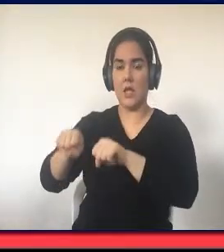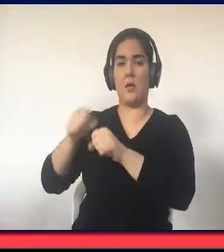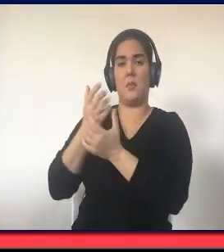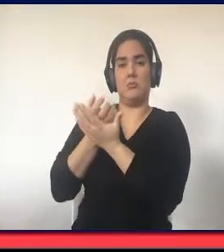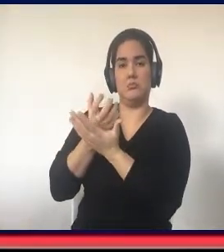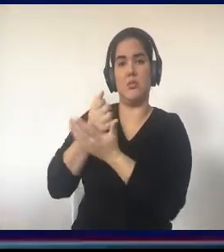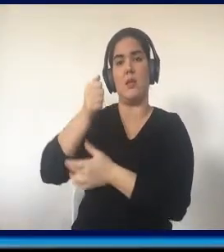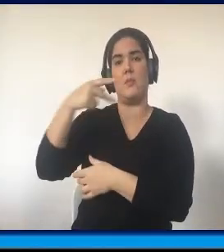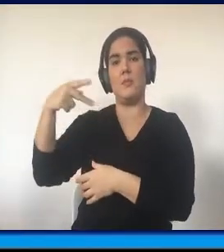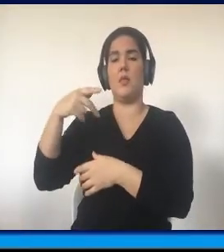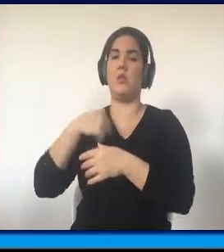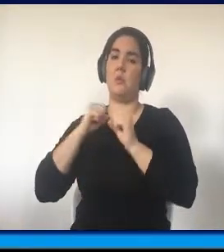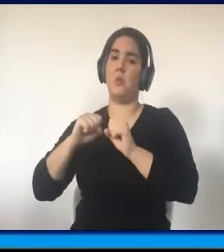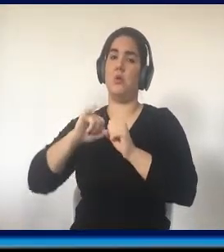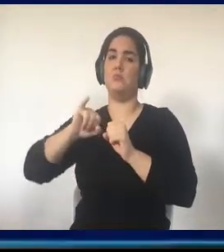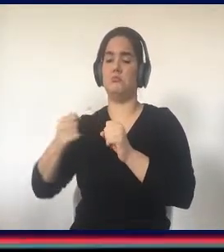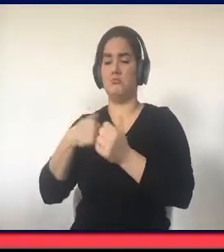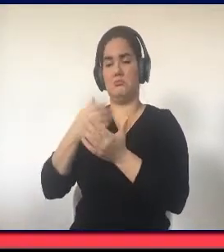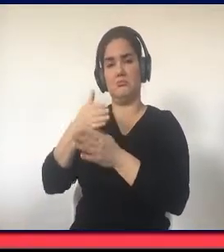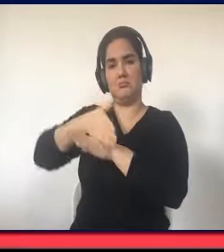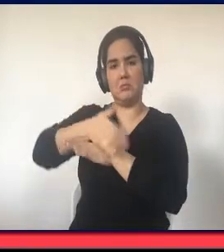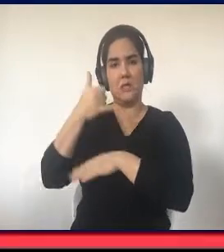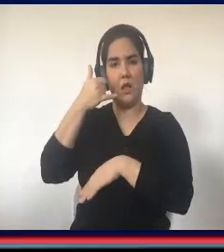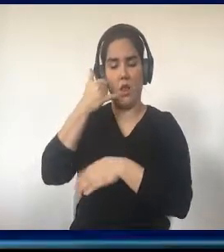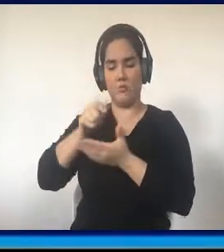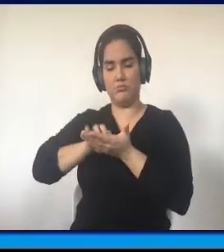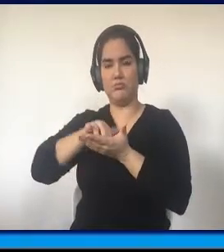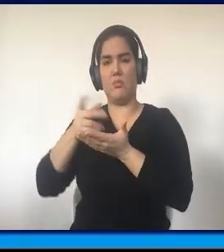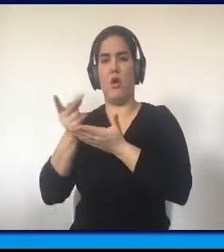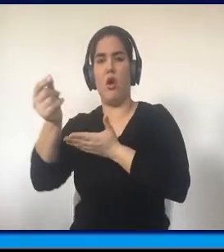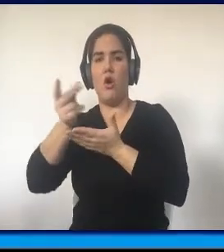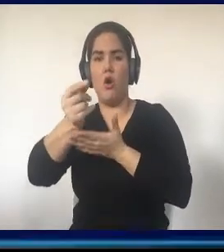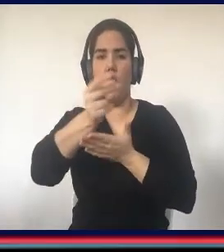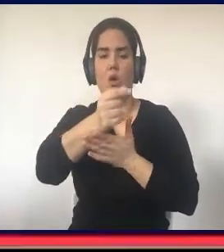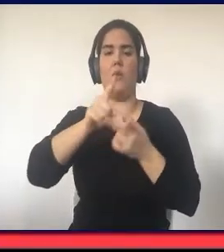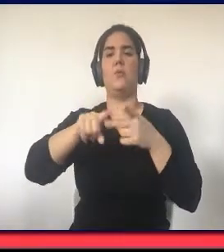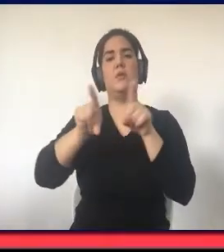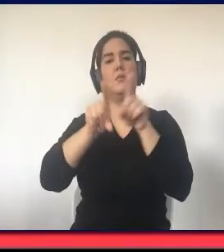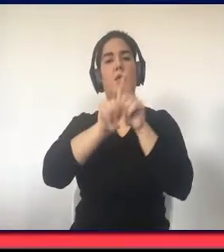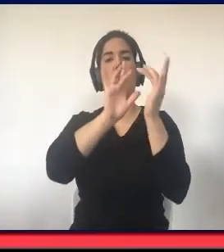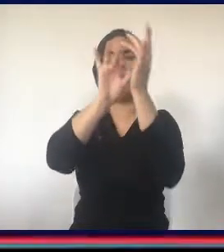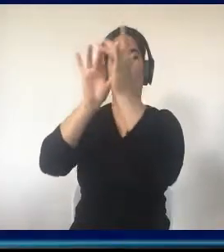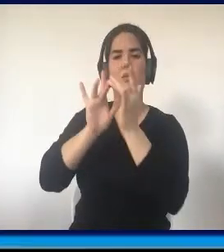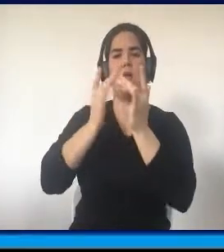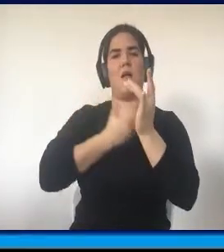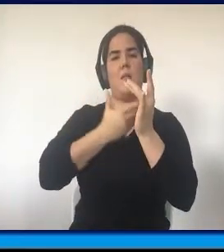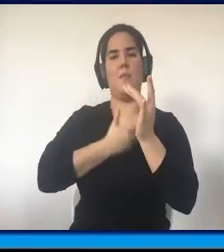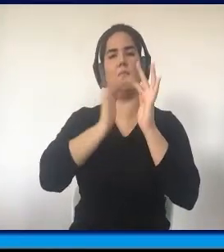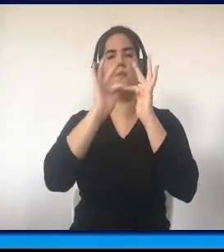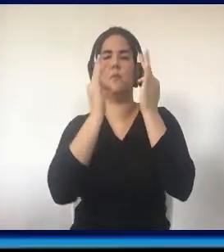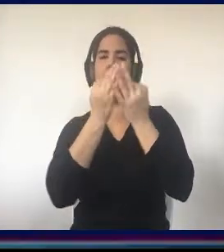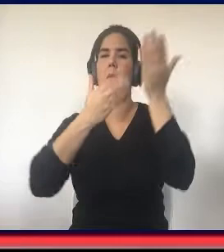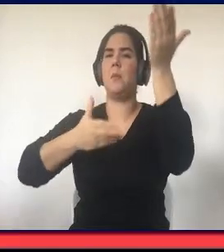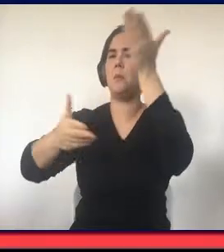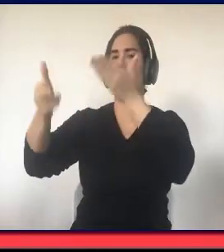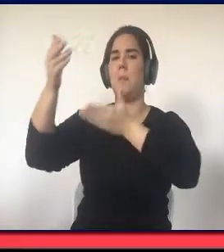compras, se alimentar, né? Estabelecer contato com amigos e parentes. Então, isso tem sido algo de discussão em